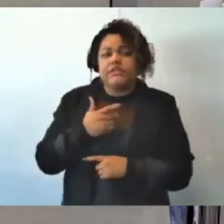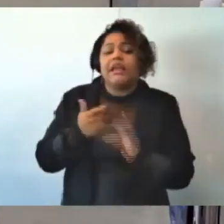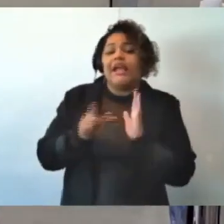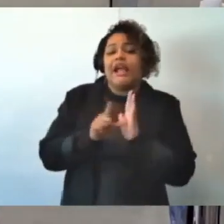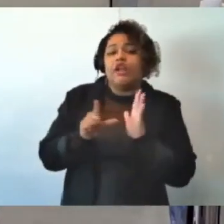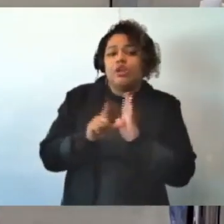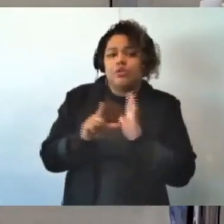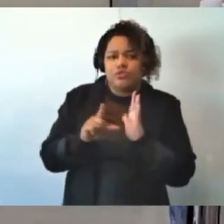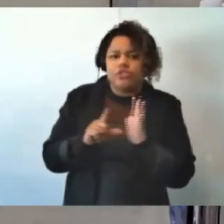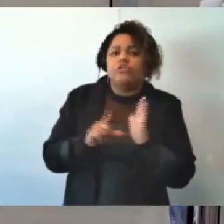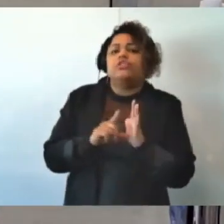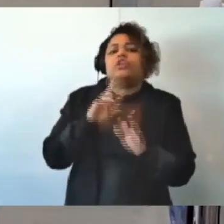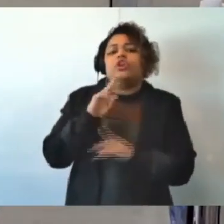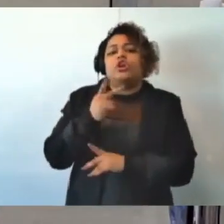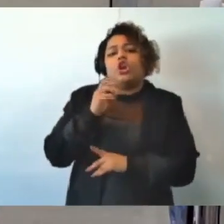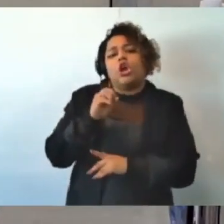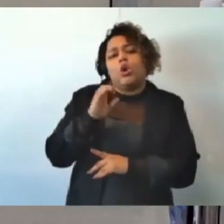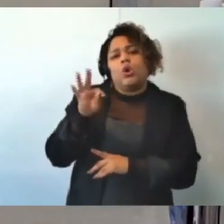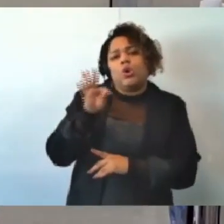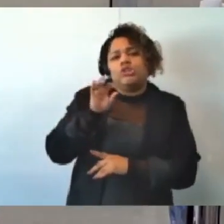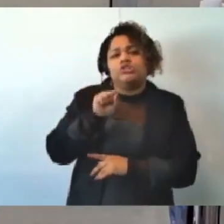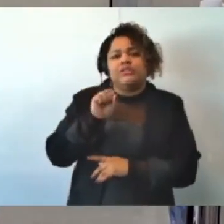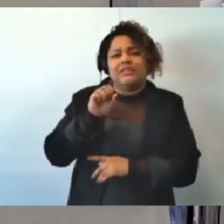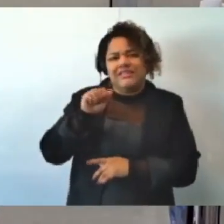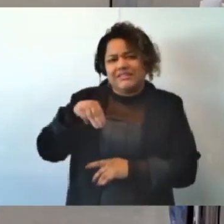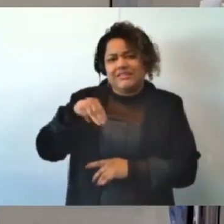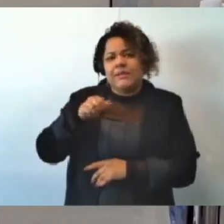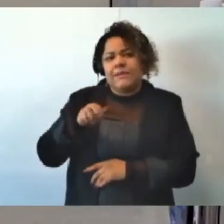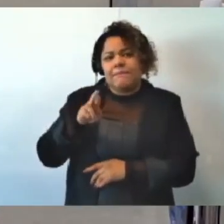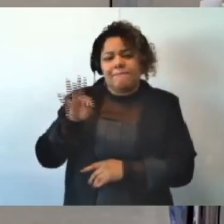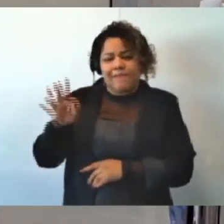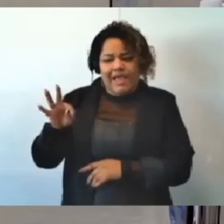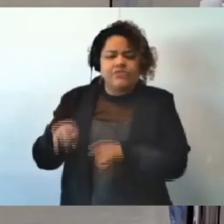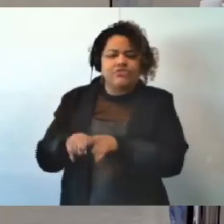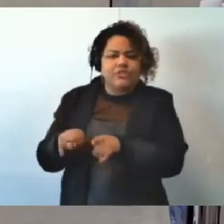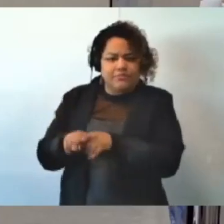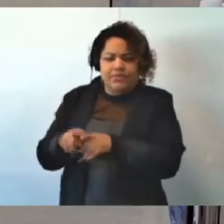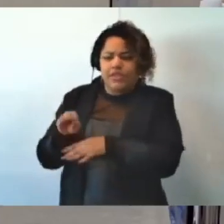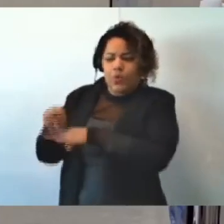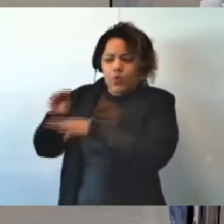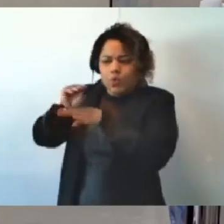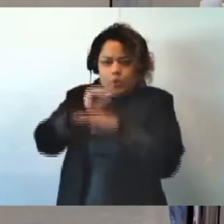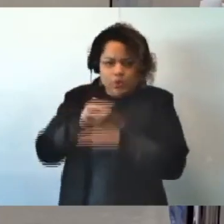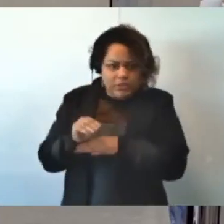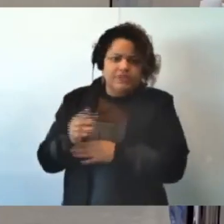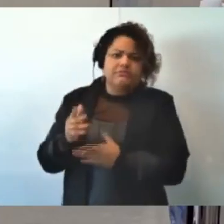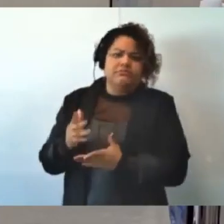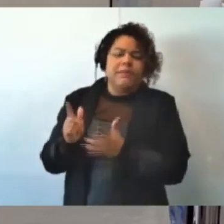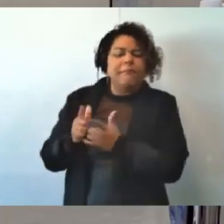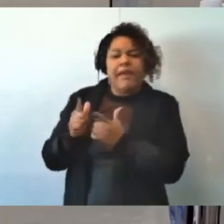esse cuidado, né? Não sei alguns lugares que foram isolados. Então, fazer uma enquete